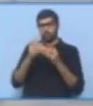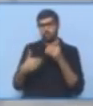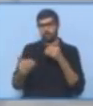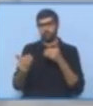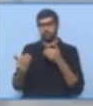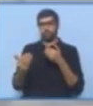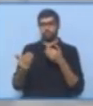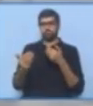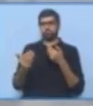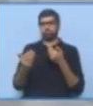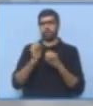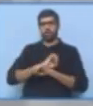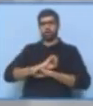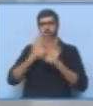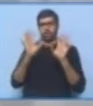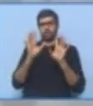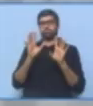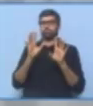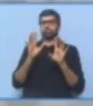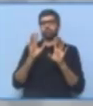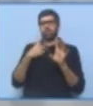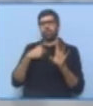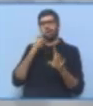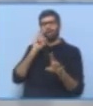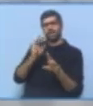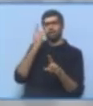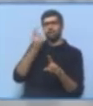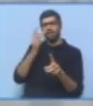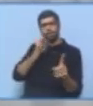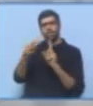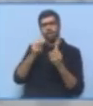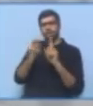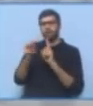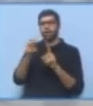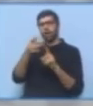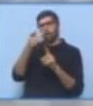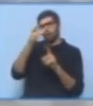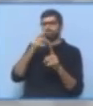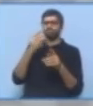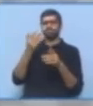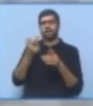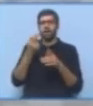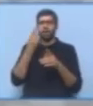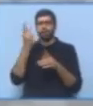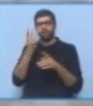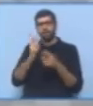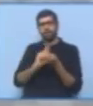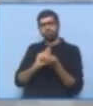daí, obviamente, a minha forma de encarar a vida, a minha maneira de viver a vida